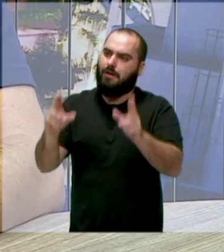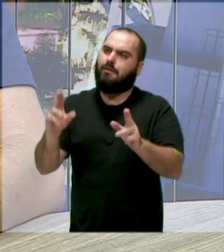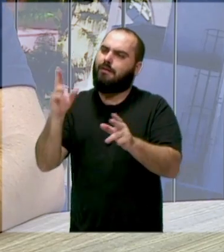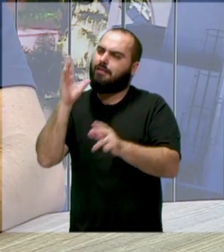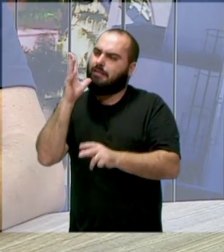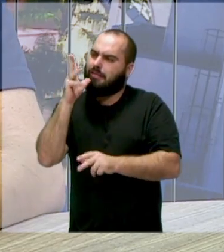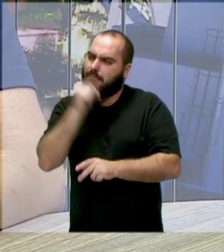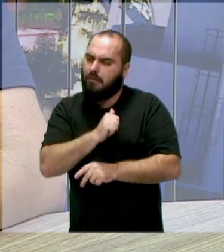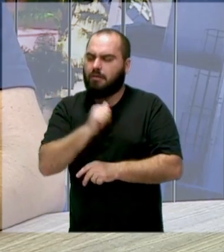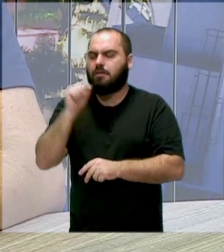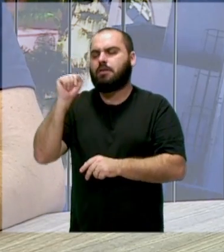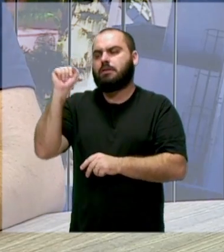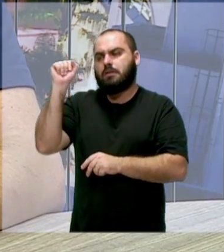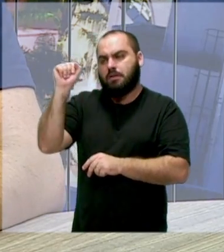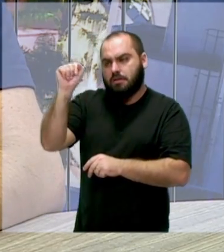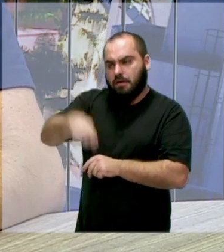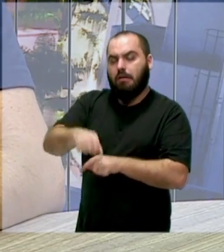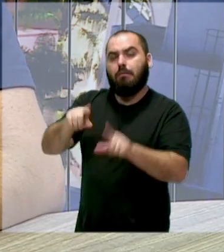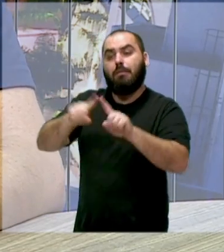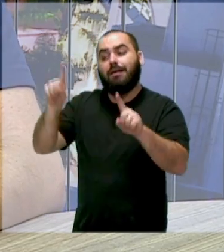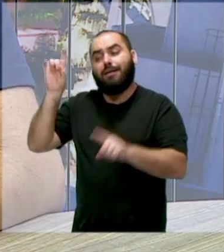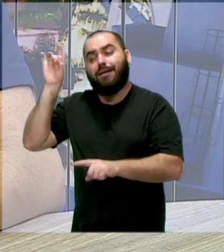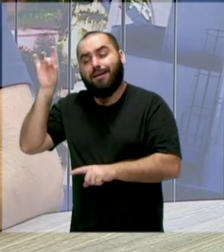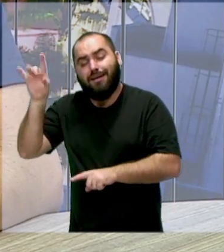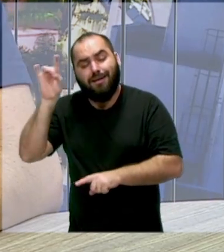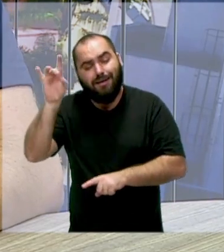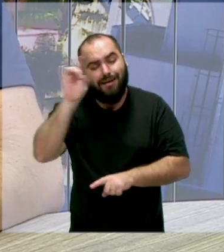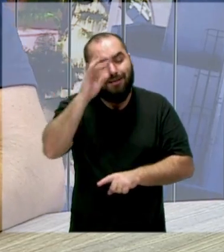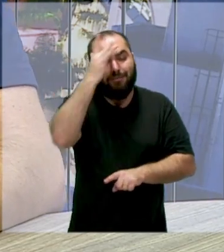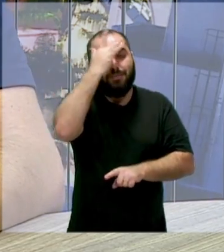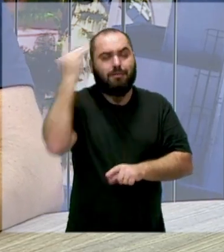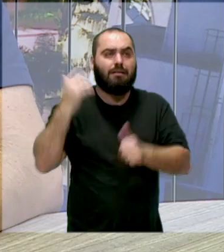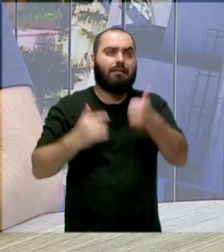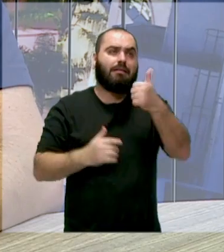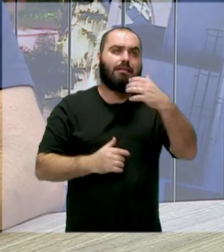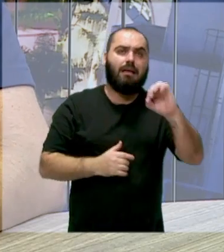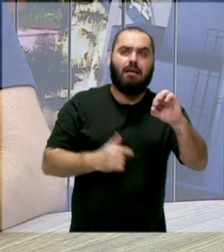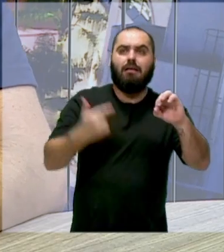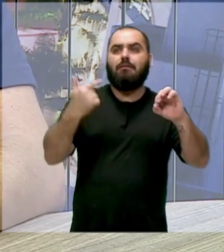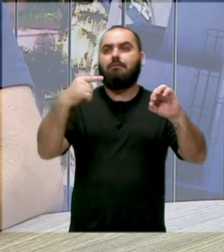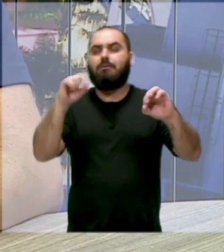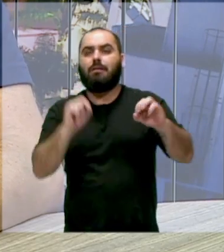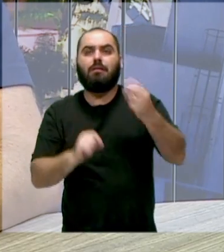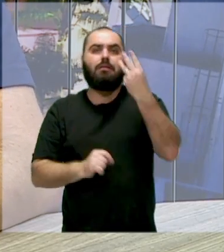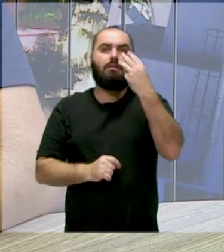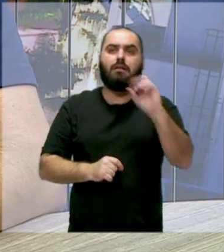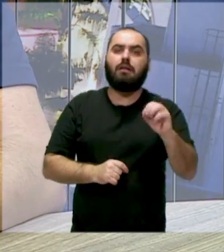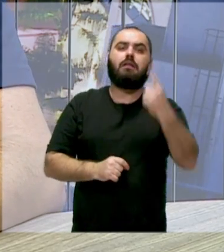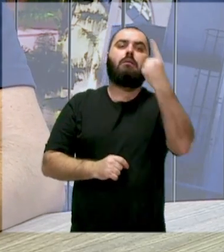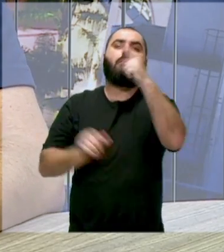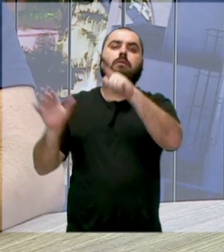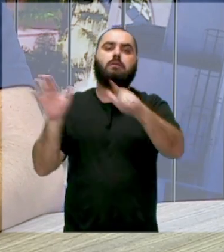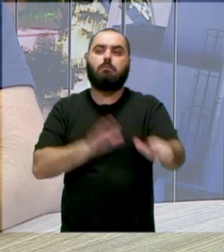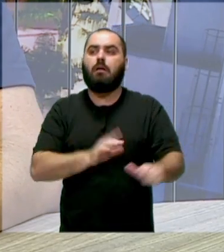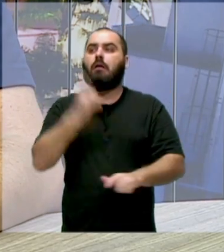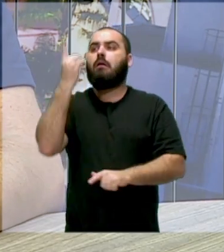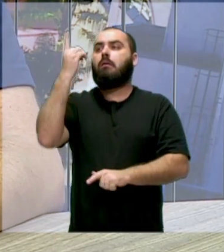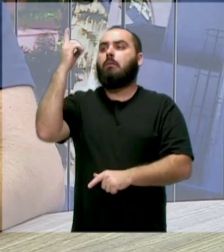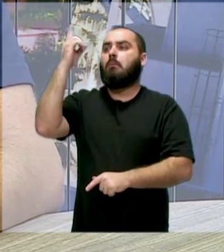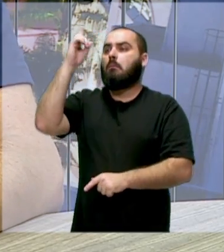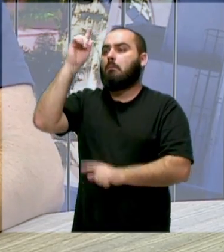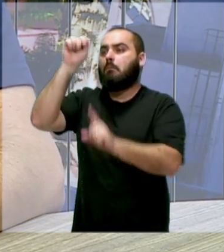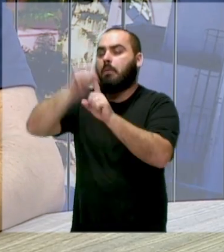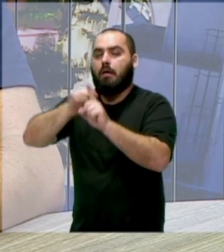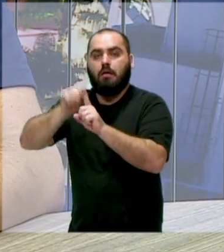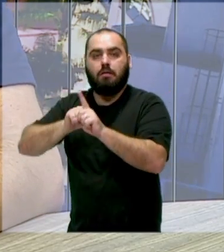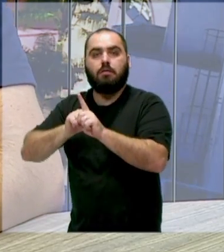acho que assim, cada pessoa que a gente ganha, sejam 10, 20, 30, durante uma semana, um mês, é alguém